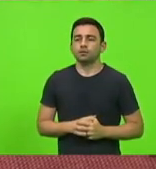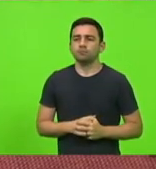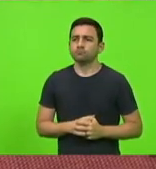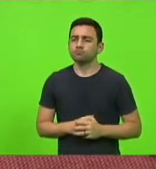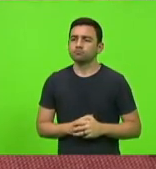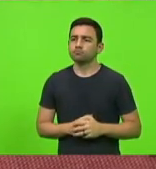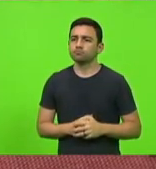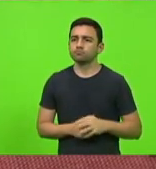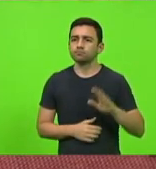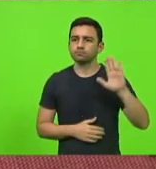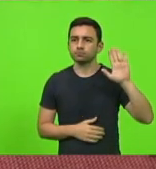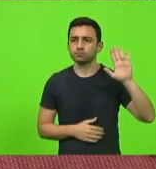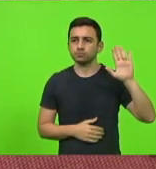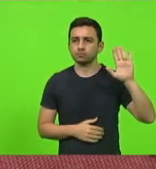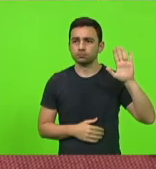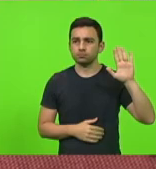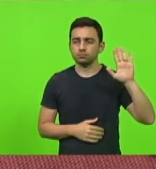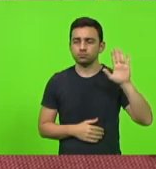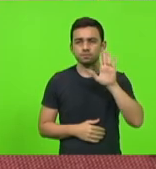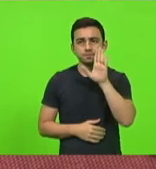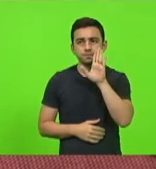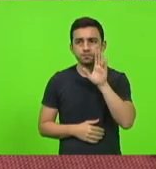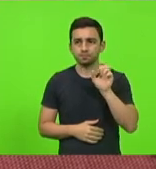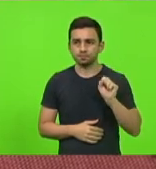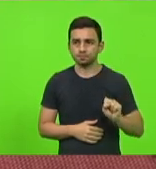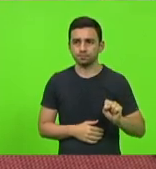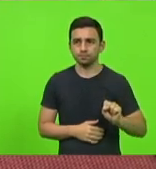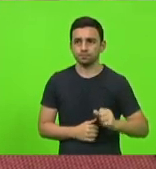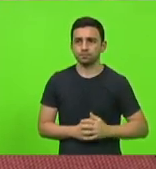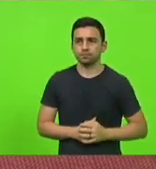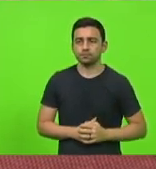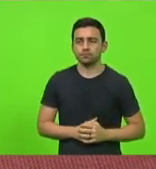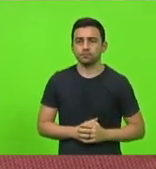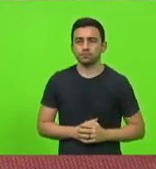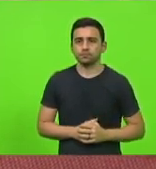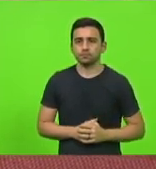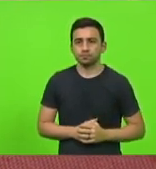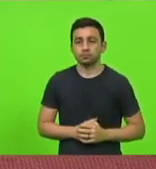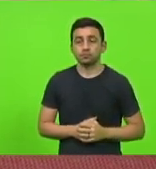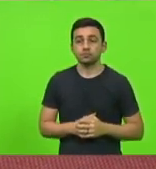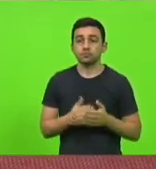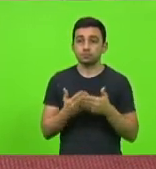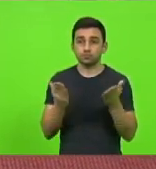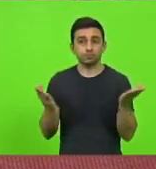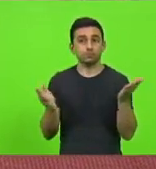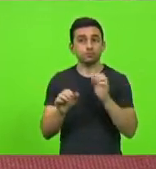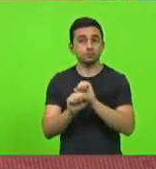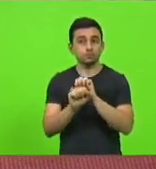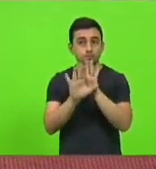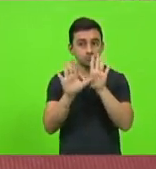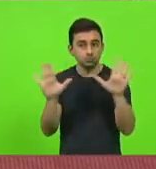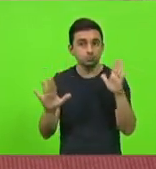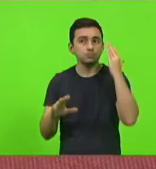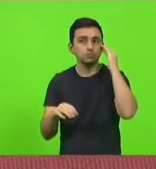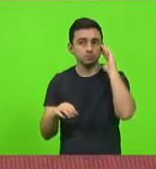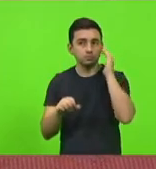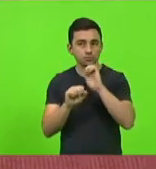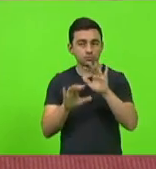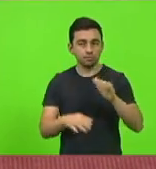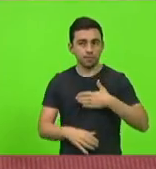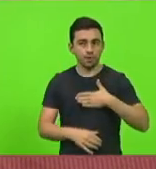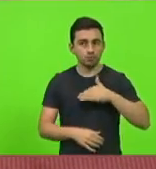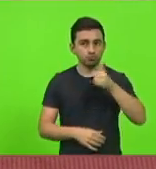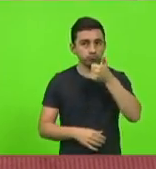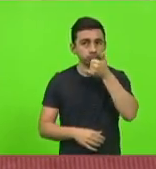Bruno. Quero discutir o projeto. Para discutir a matéria, com a palavra, deputado Bruno. Até para que fique claro e a minha justificativa do meu